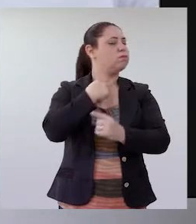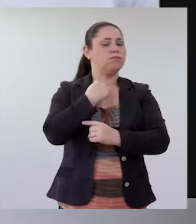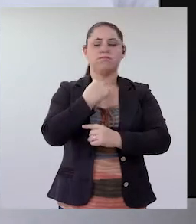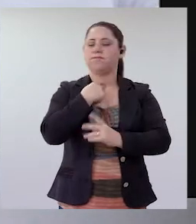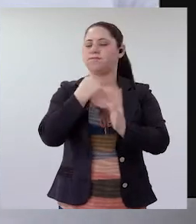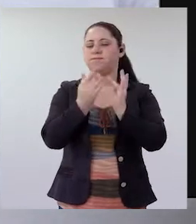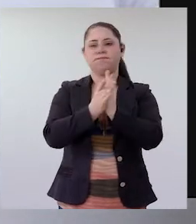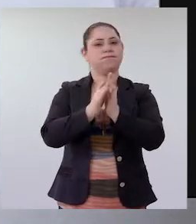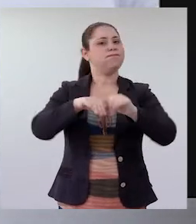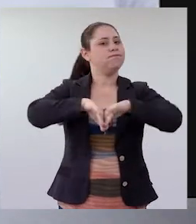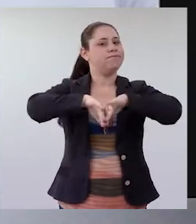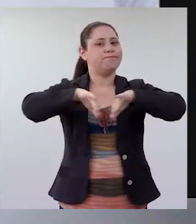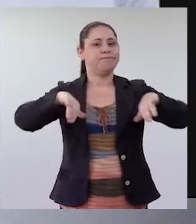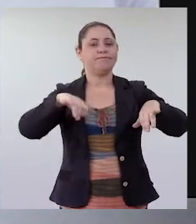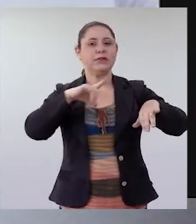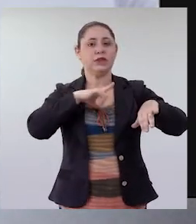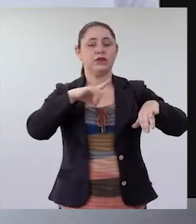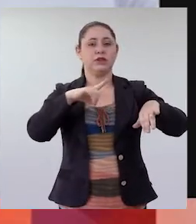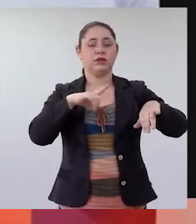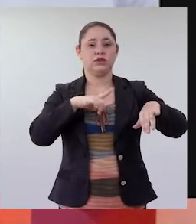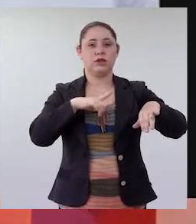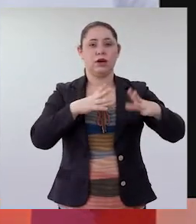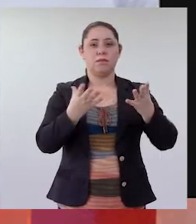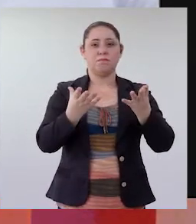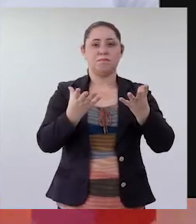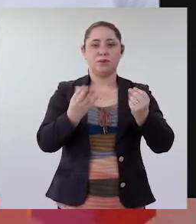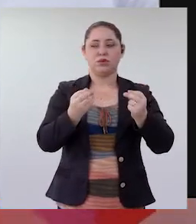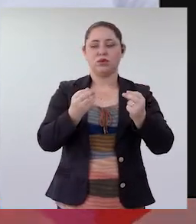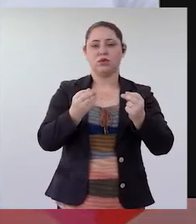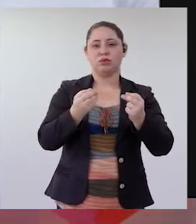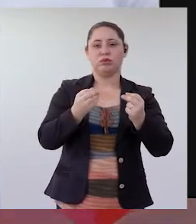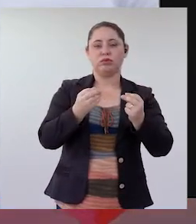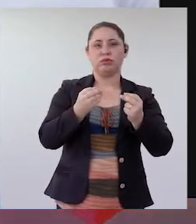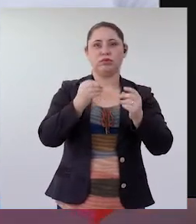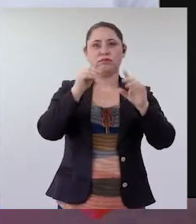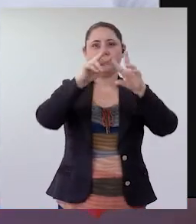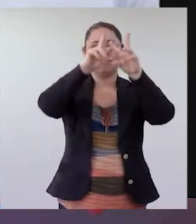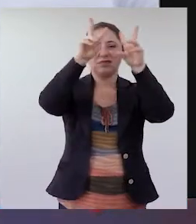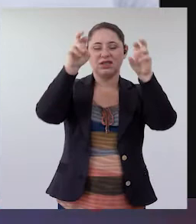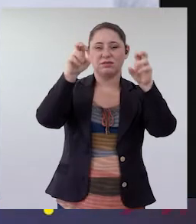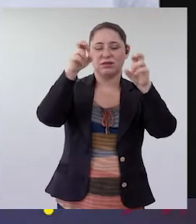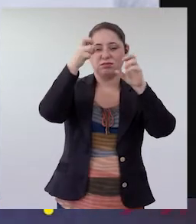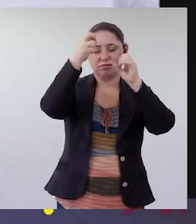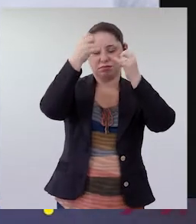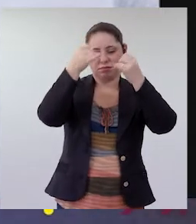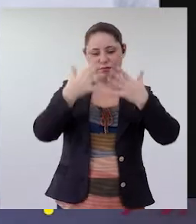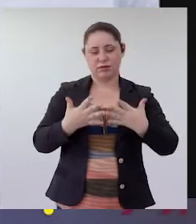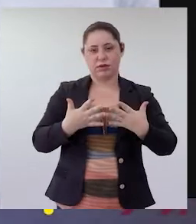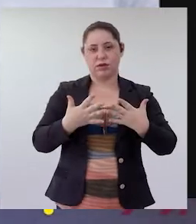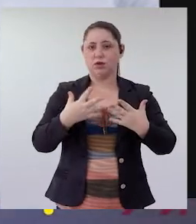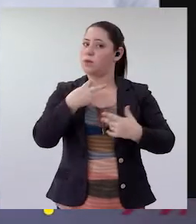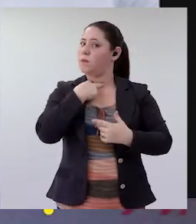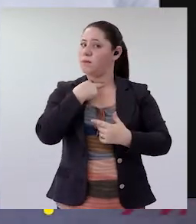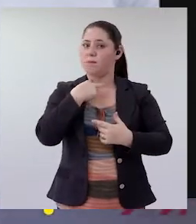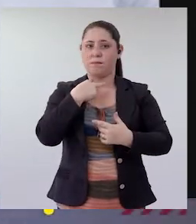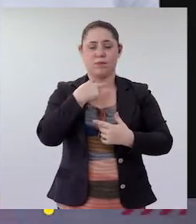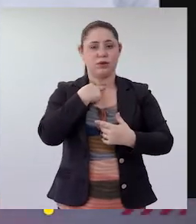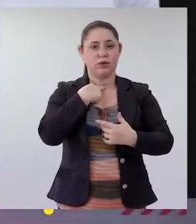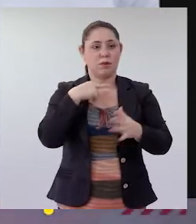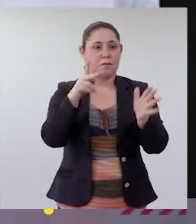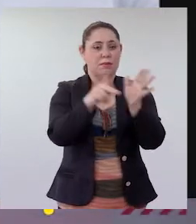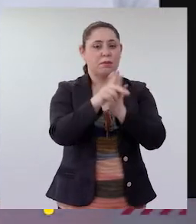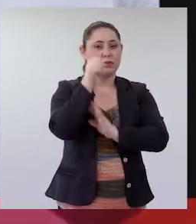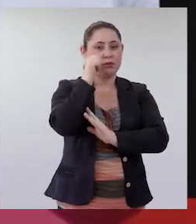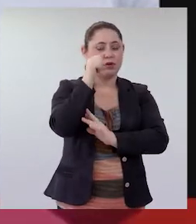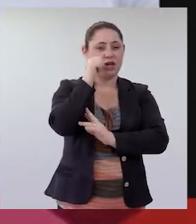divorciar. Né? E a gente tinha vários estigmas, né, em relação ao divórcio, principalmente relacionados à